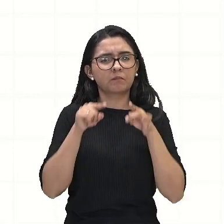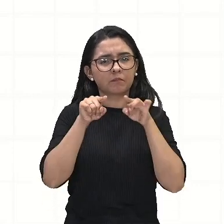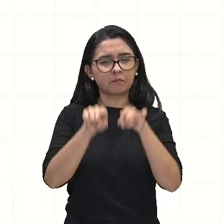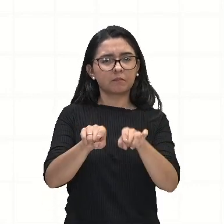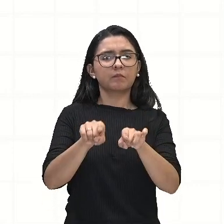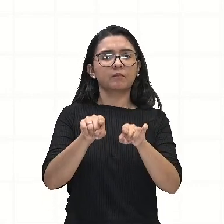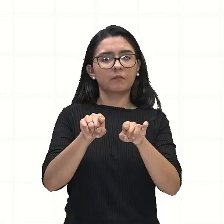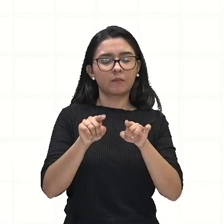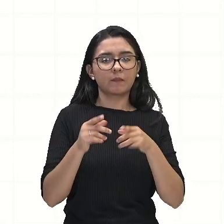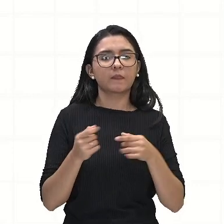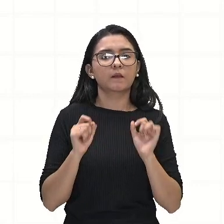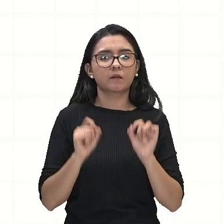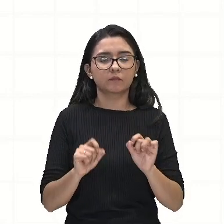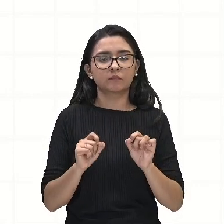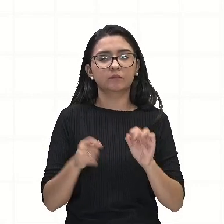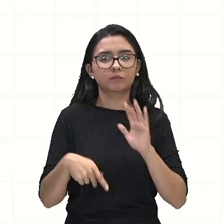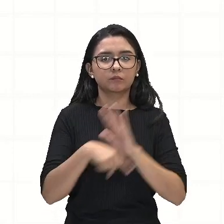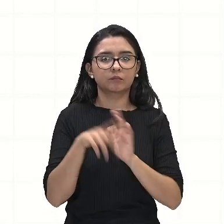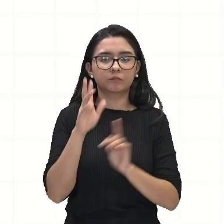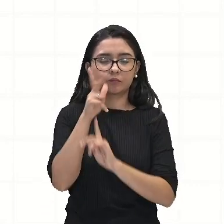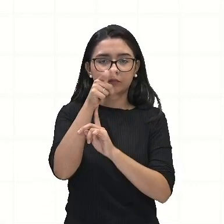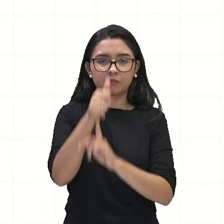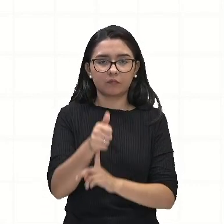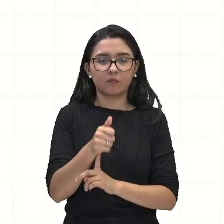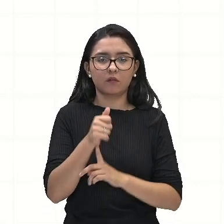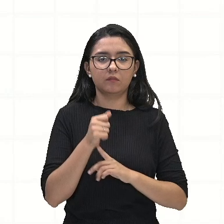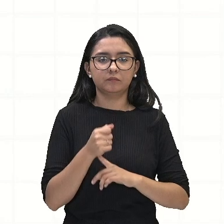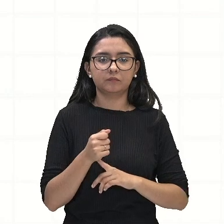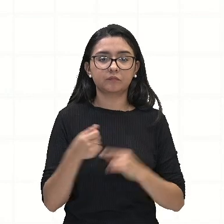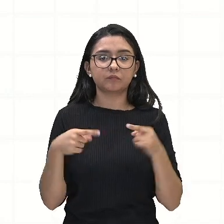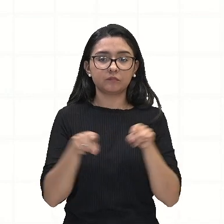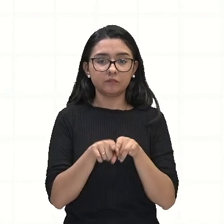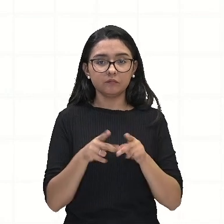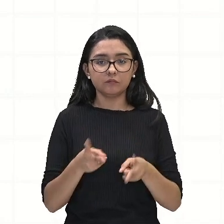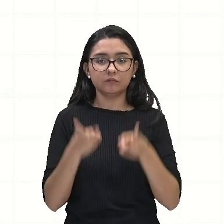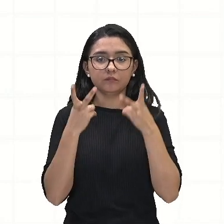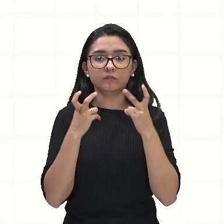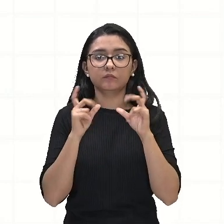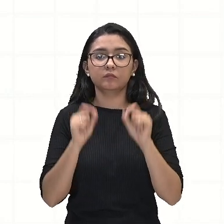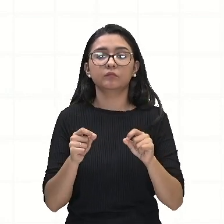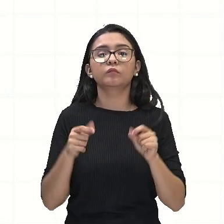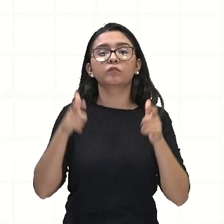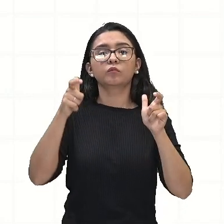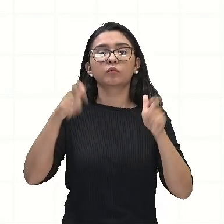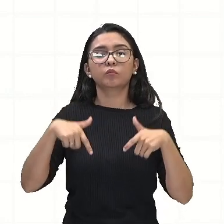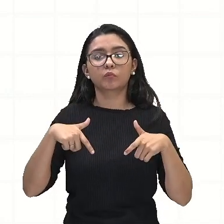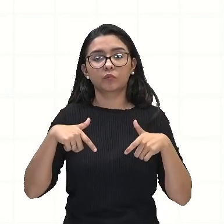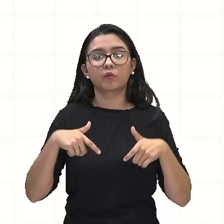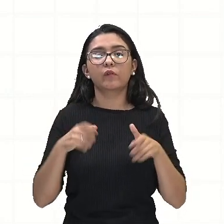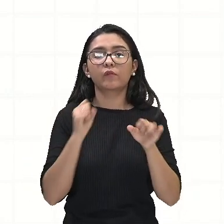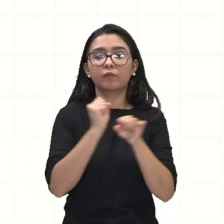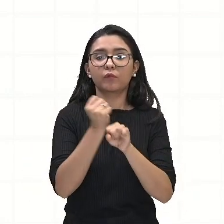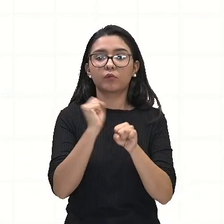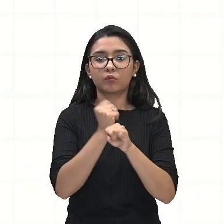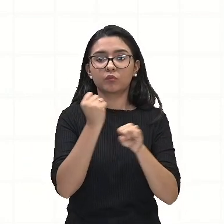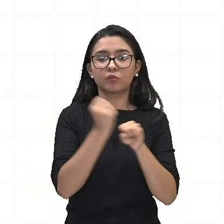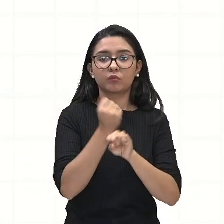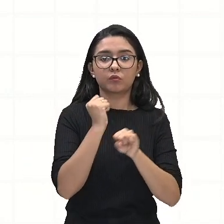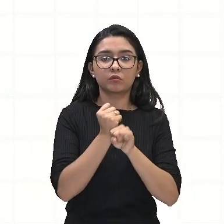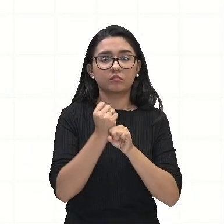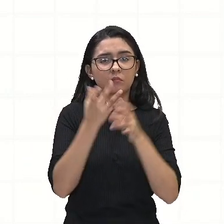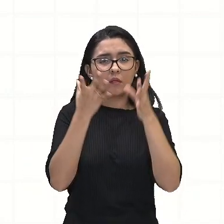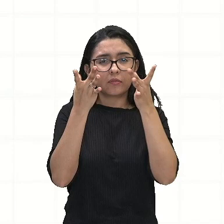simetria para as suas obras, certo? E observem também a noção de espaço, né? Ela foi ali construída nos